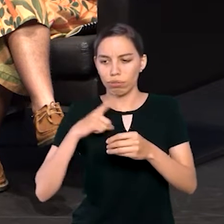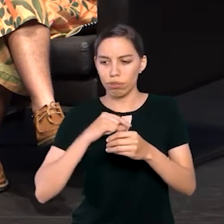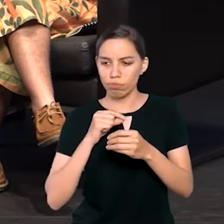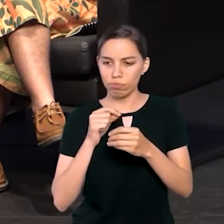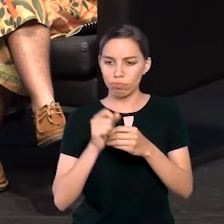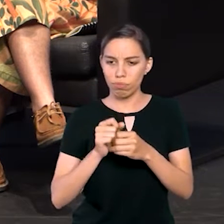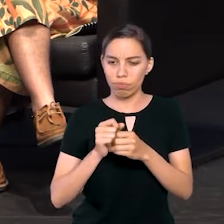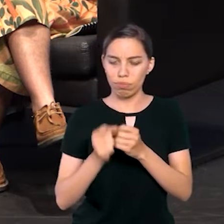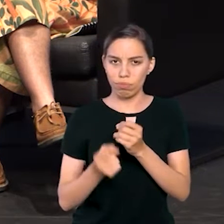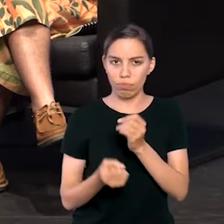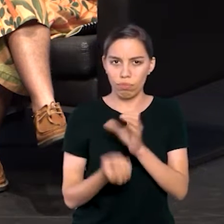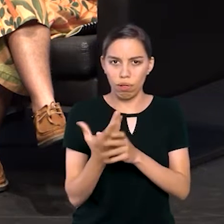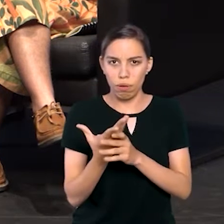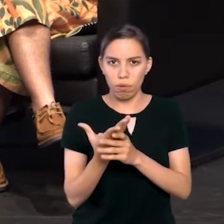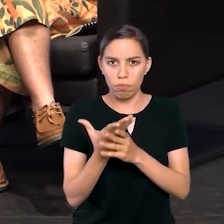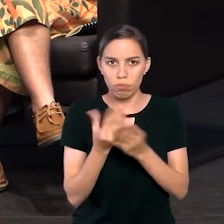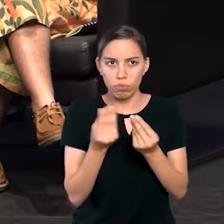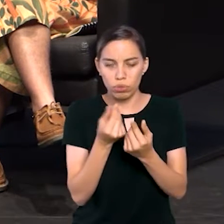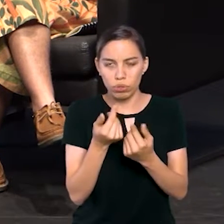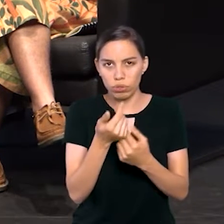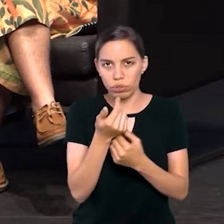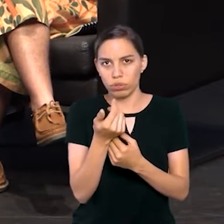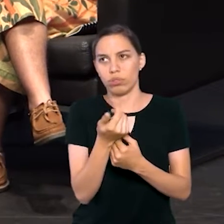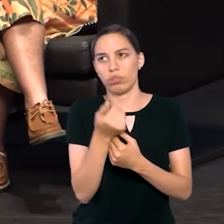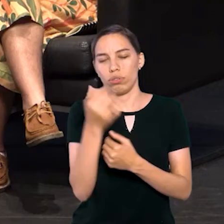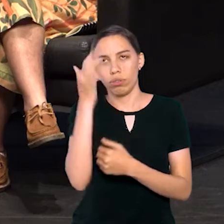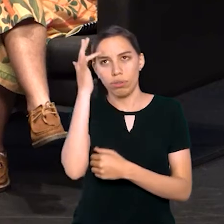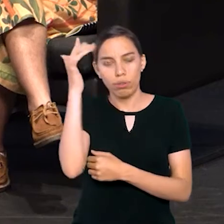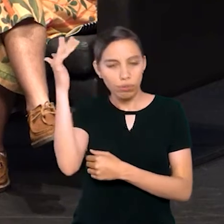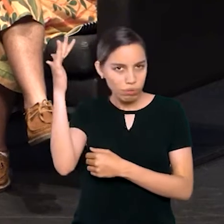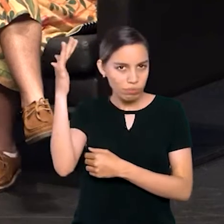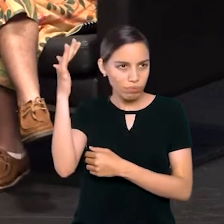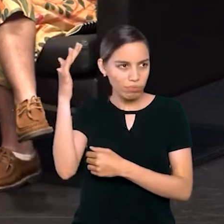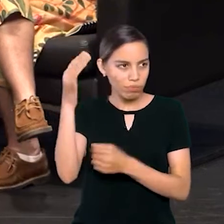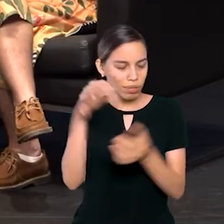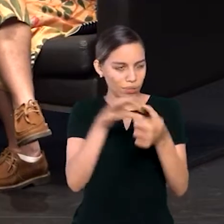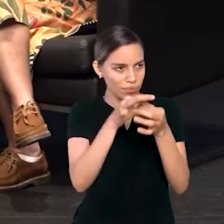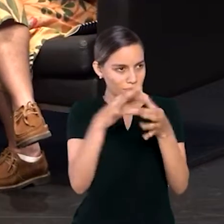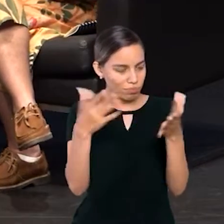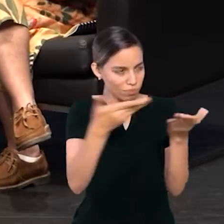do imaginário. Raivete, Agudiavete, fica à vontade.